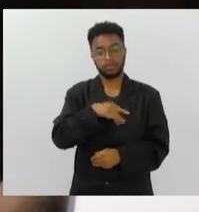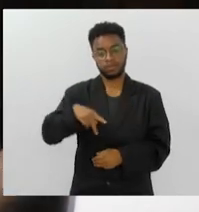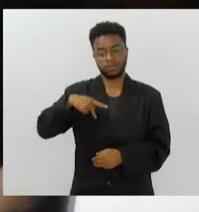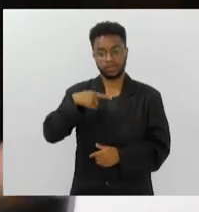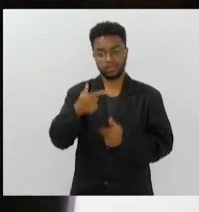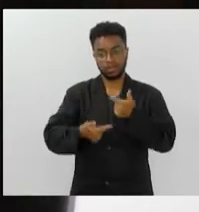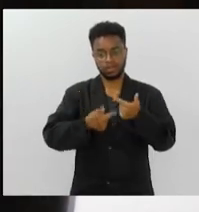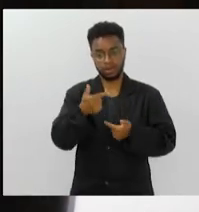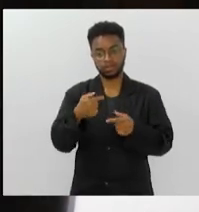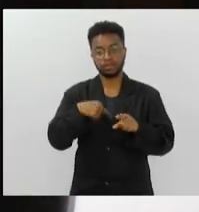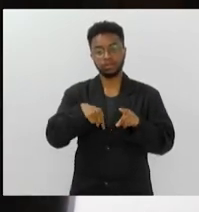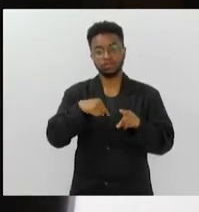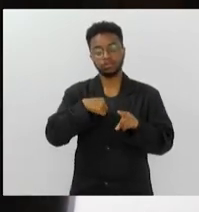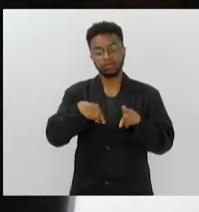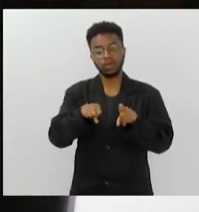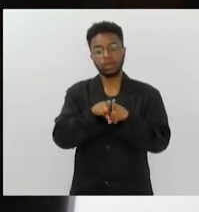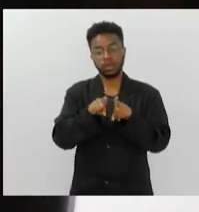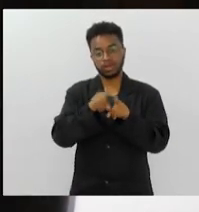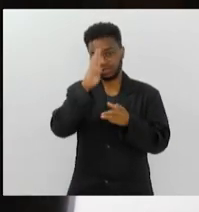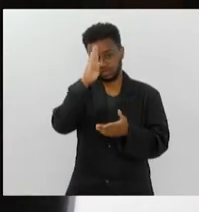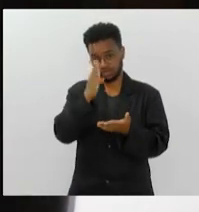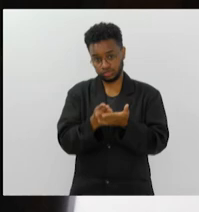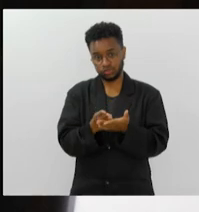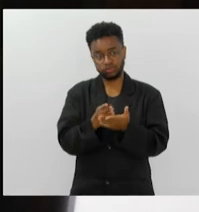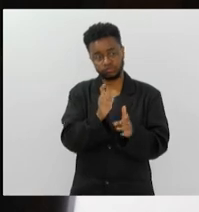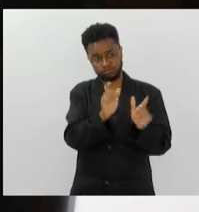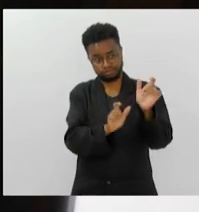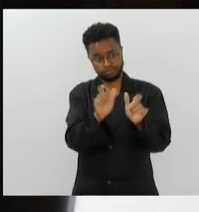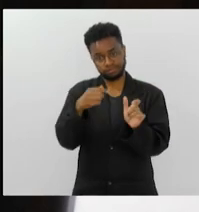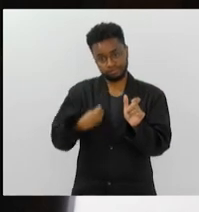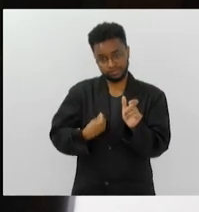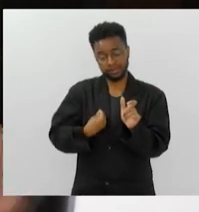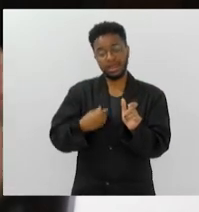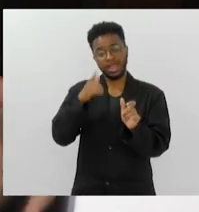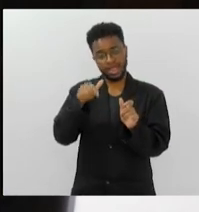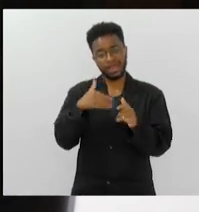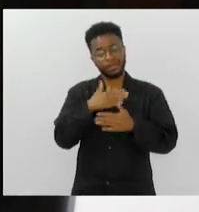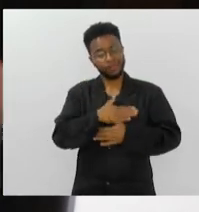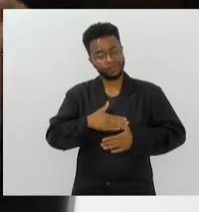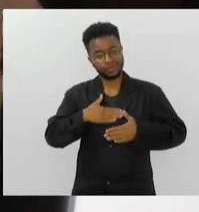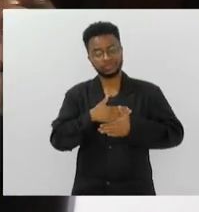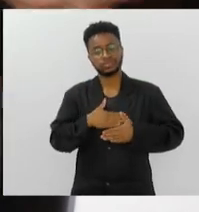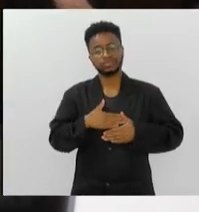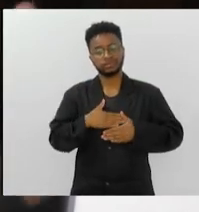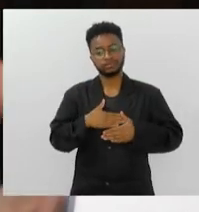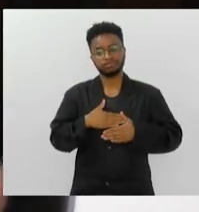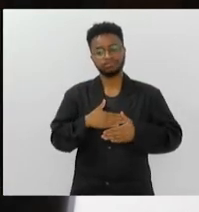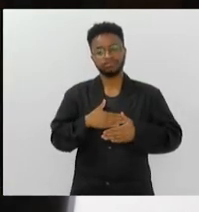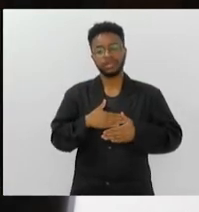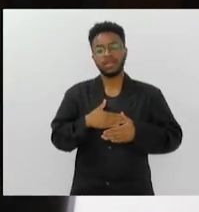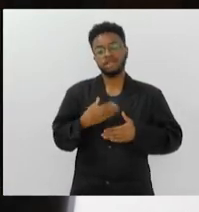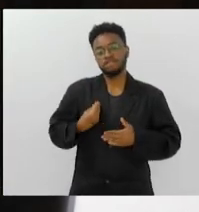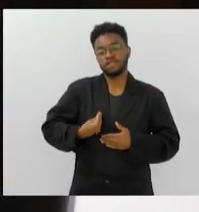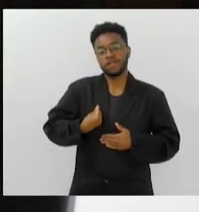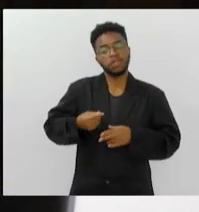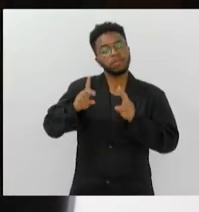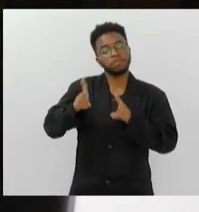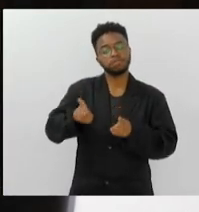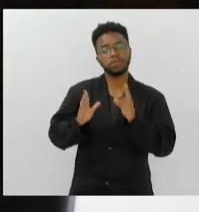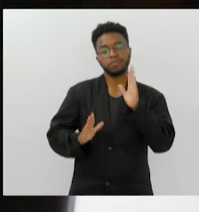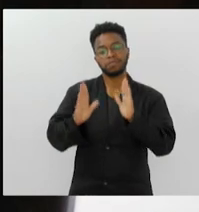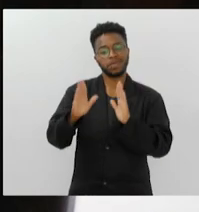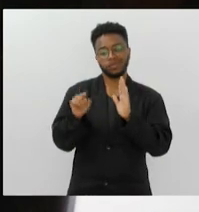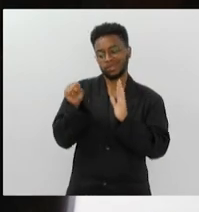Assembleia aqui também presente, é uma honra dividir a contemporaneidade com o senhor Orlandino.